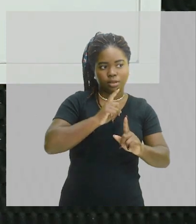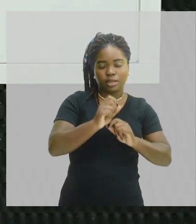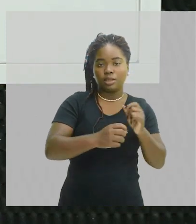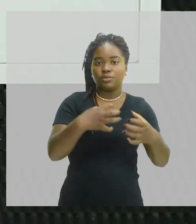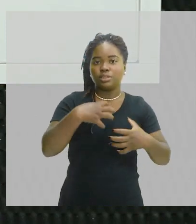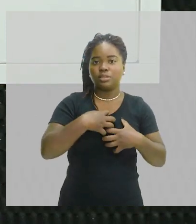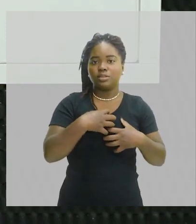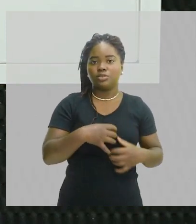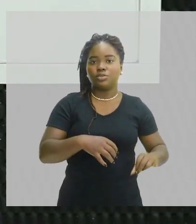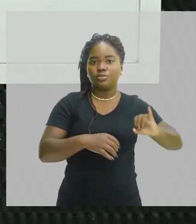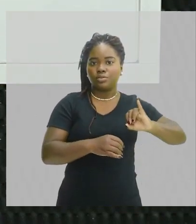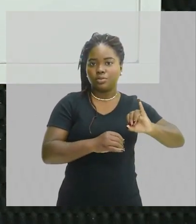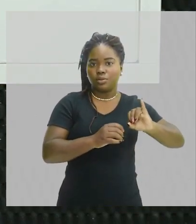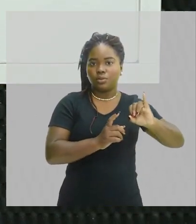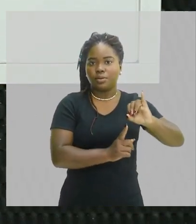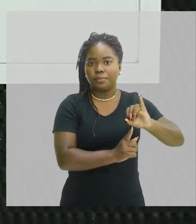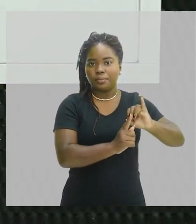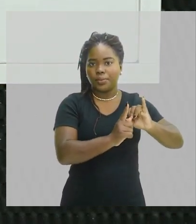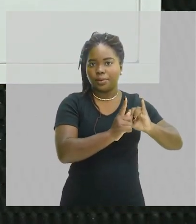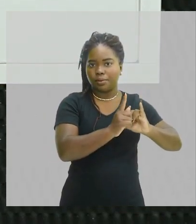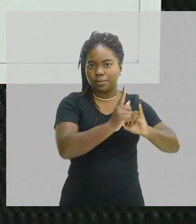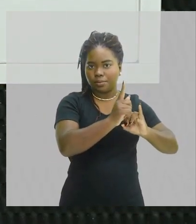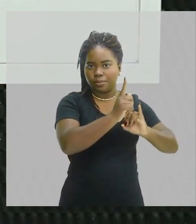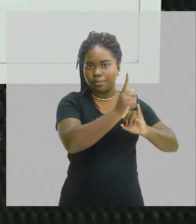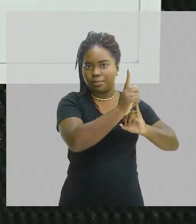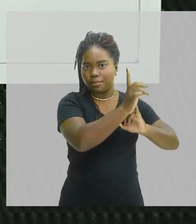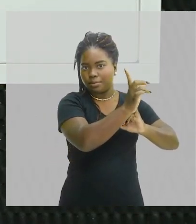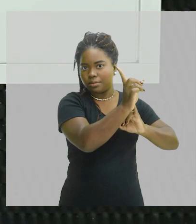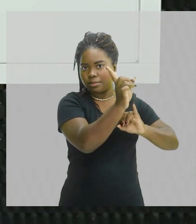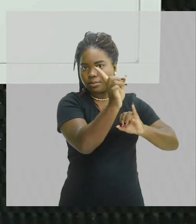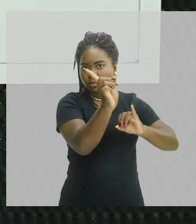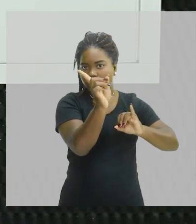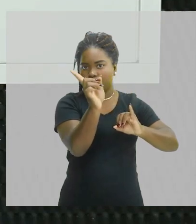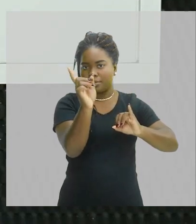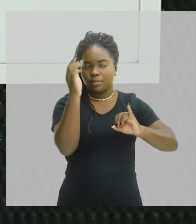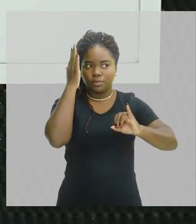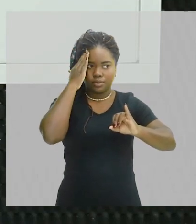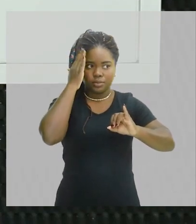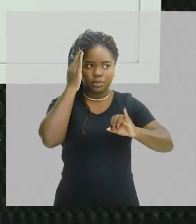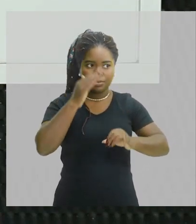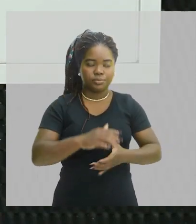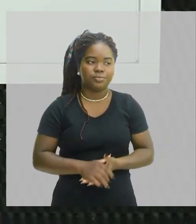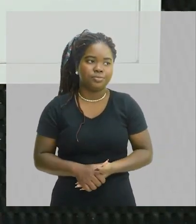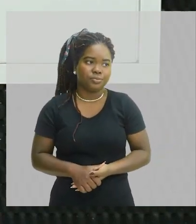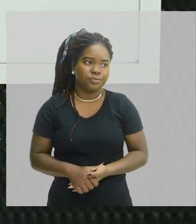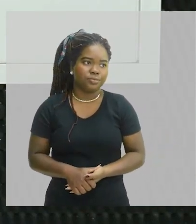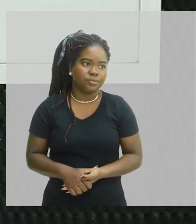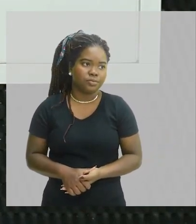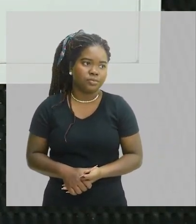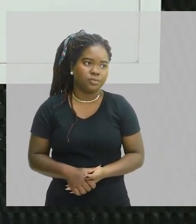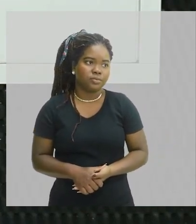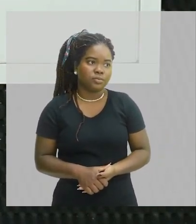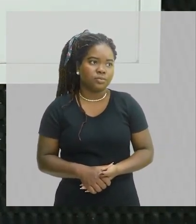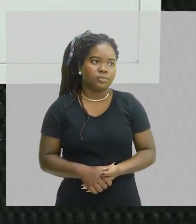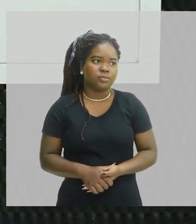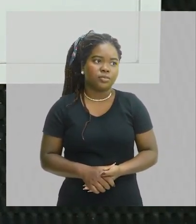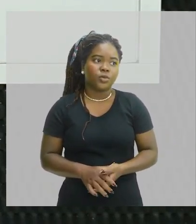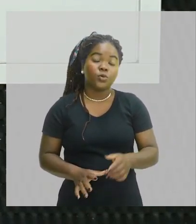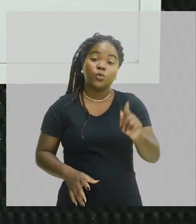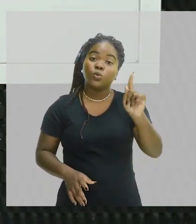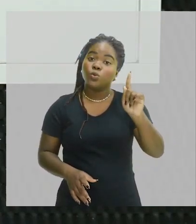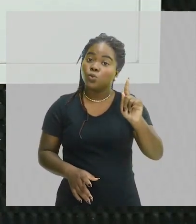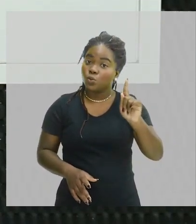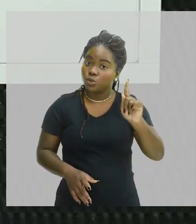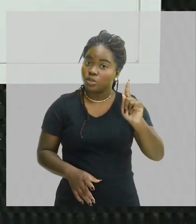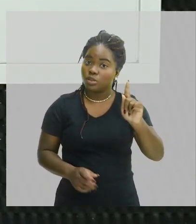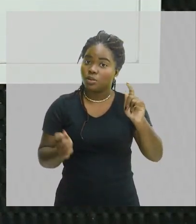Pronto. Então, esse é o sentido da corrente elétrica. Esse sentido sou eu que estou colocando, viu, de forma arbitrária. Mas no gerador, ele tem que